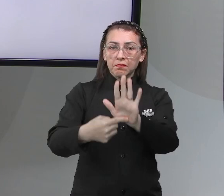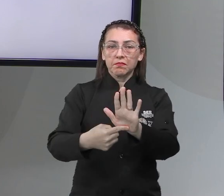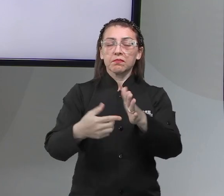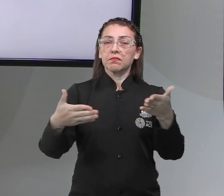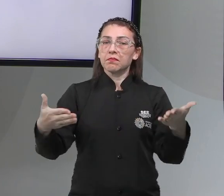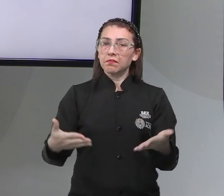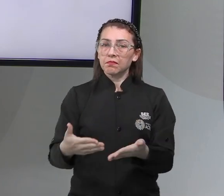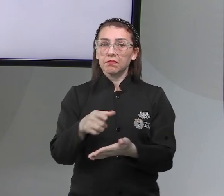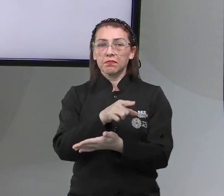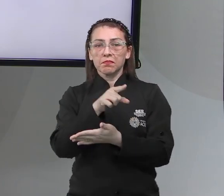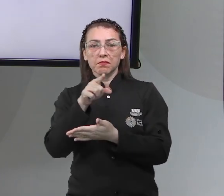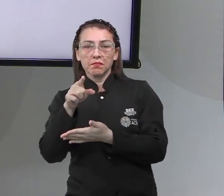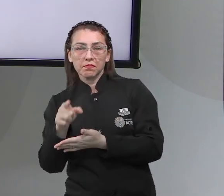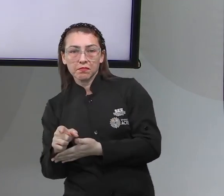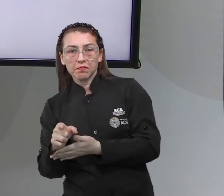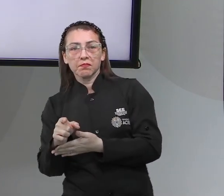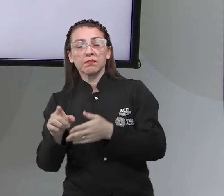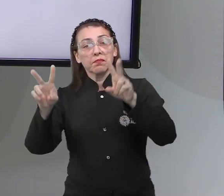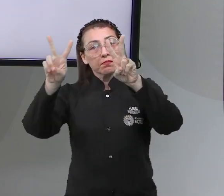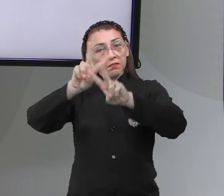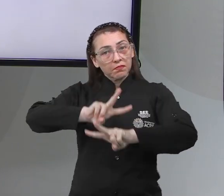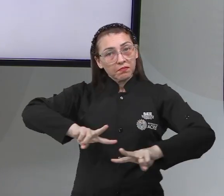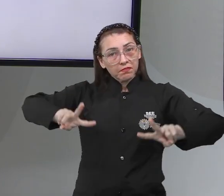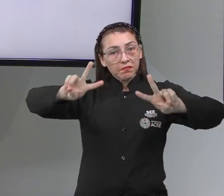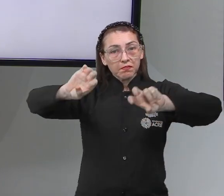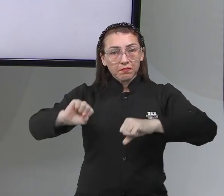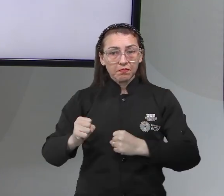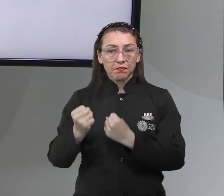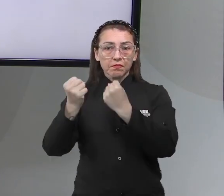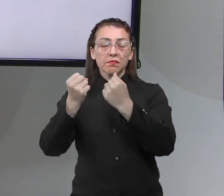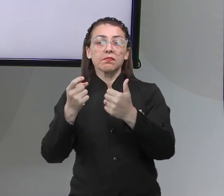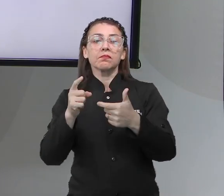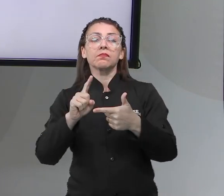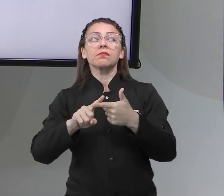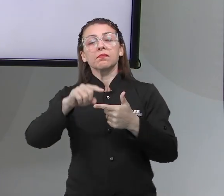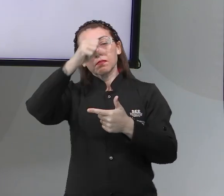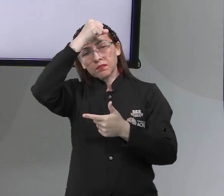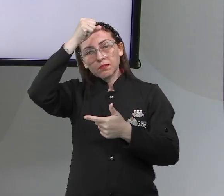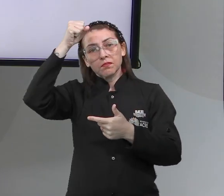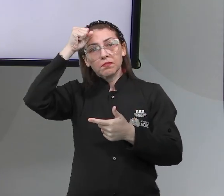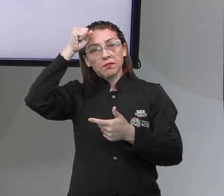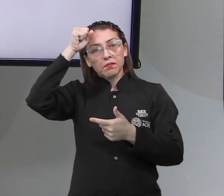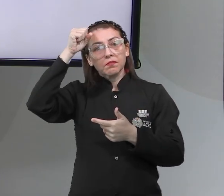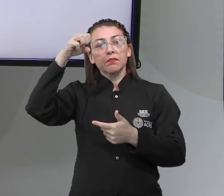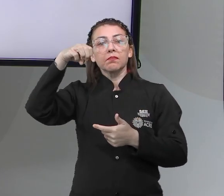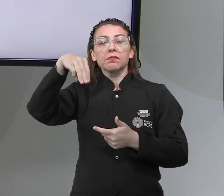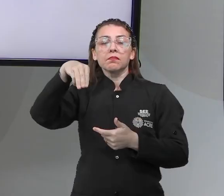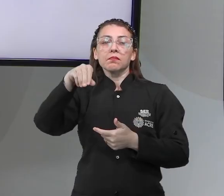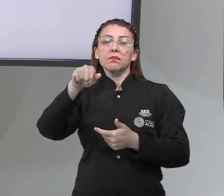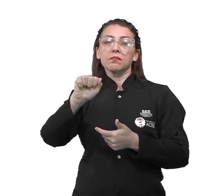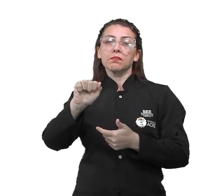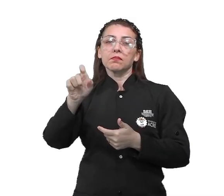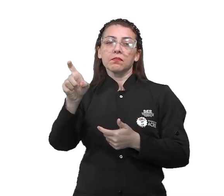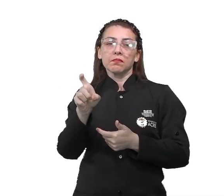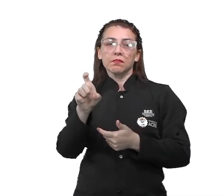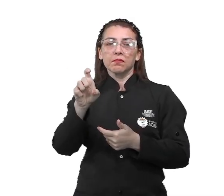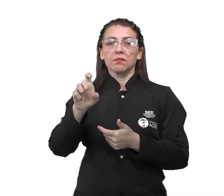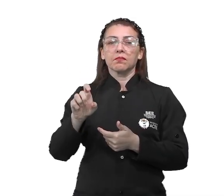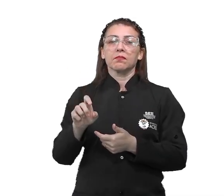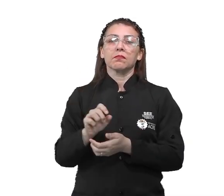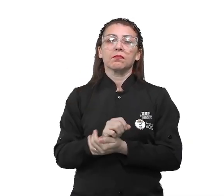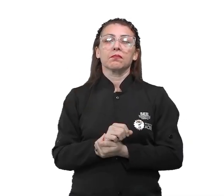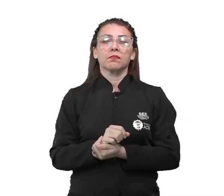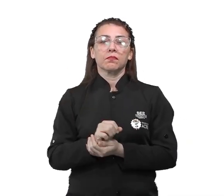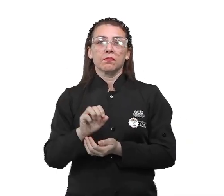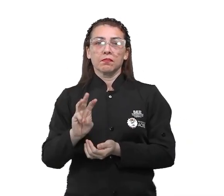partir de agora para vocês a visão de poder segundo o sociólogo Max Weber. Vamos visualizar em